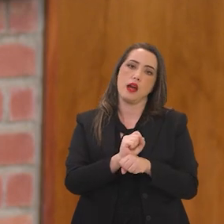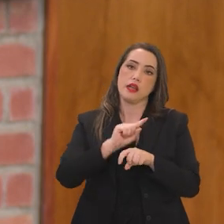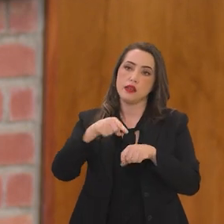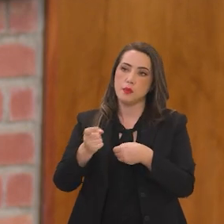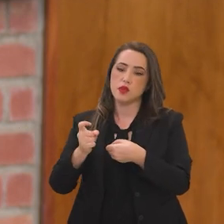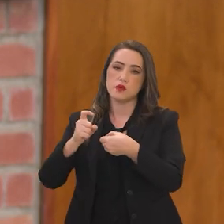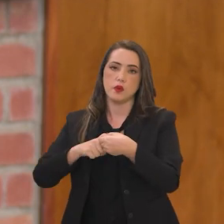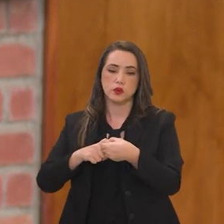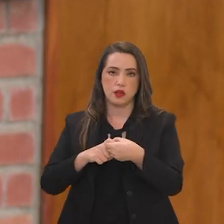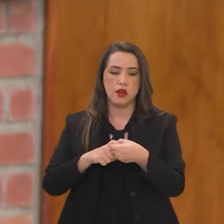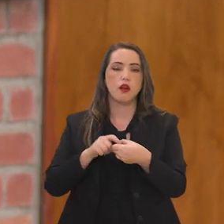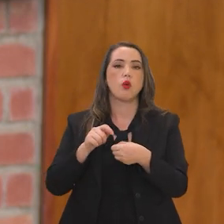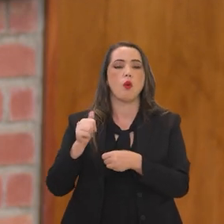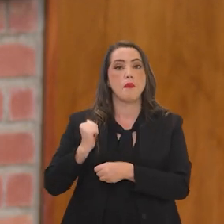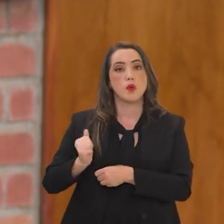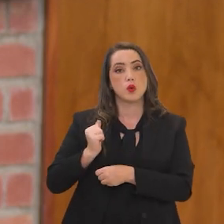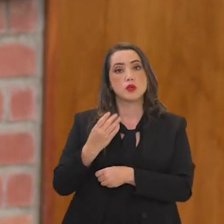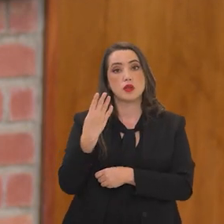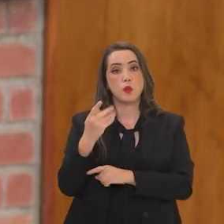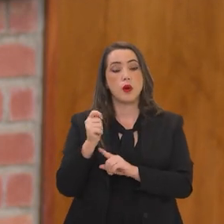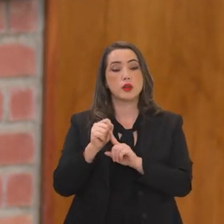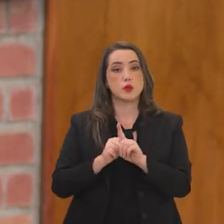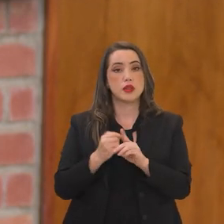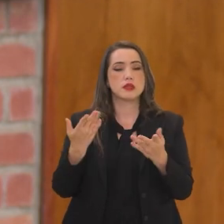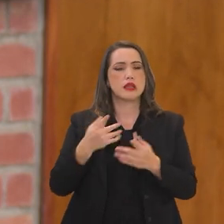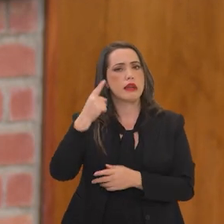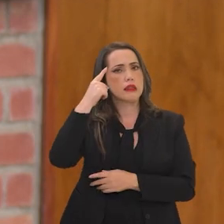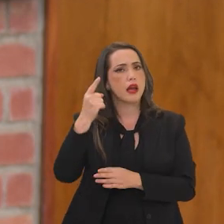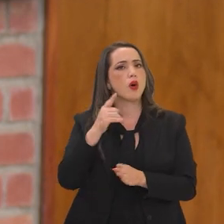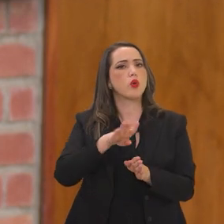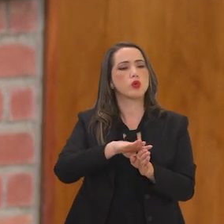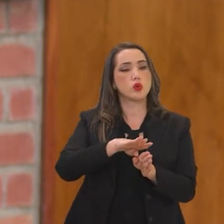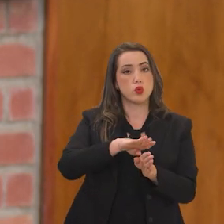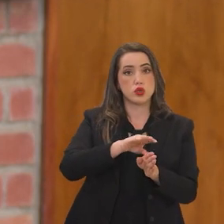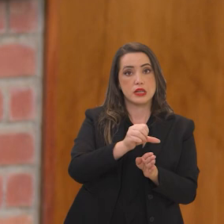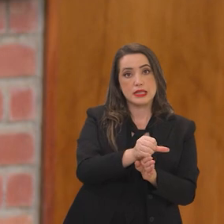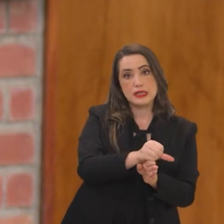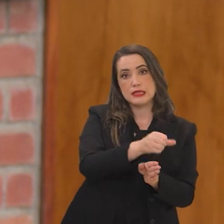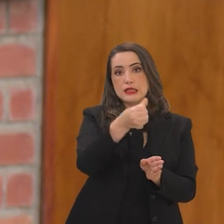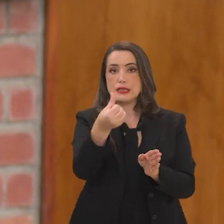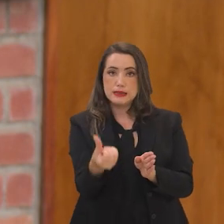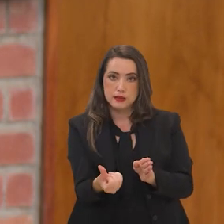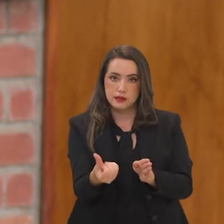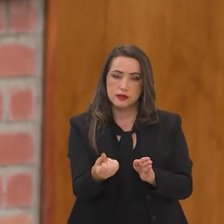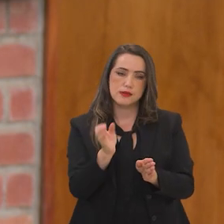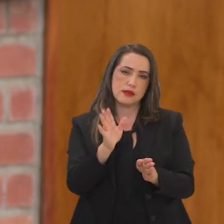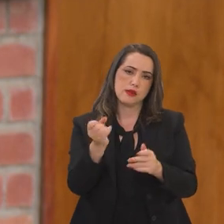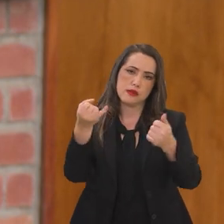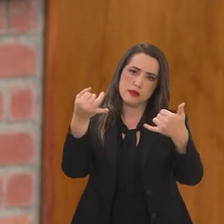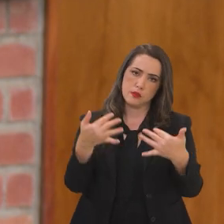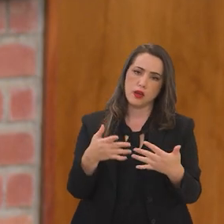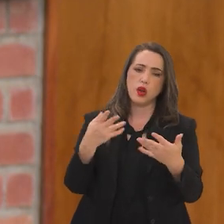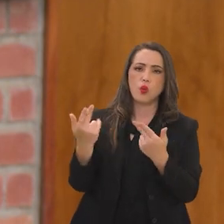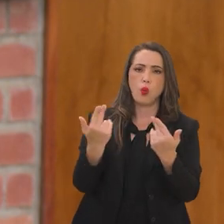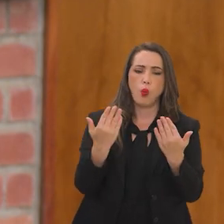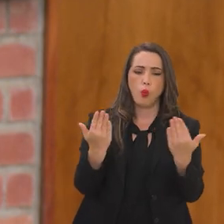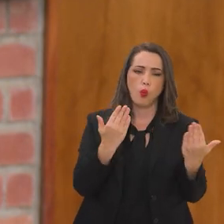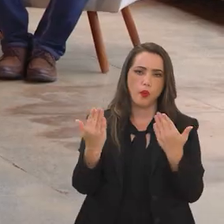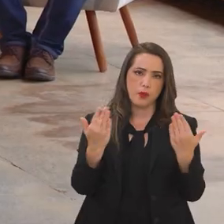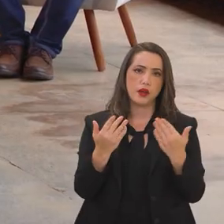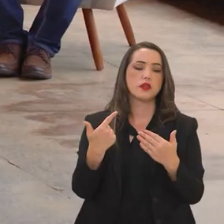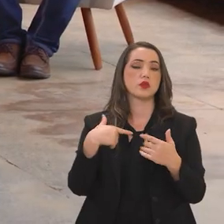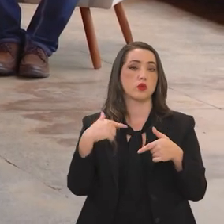e retomar essa bolsa por quatro meses a ideia hoje É estender essa prorrogação que é seis meses como é já é feito por exemplo nas categorias